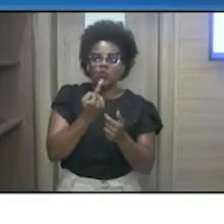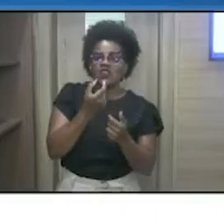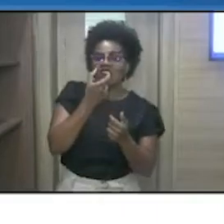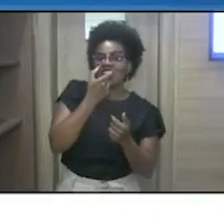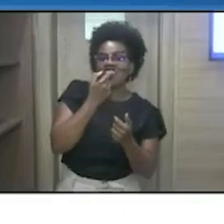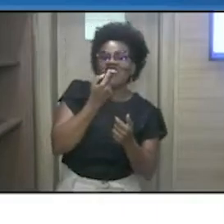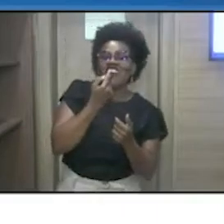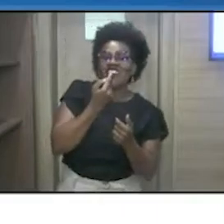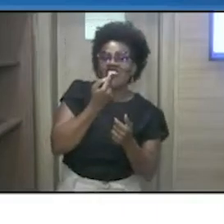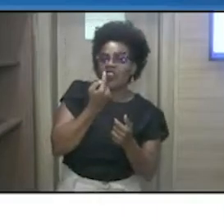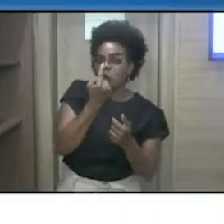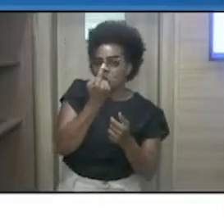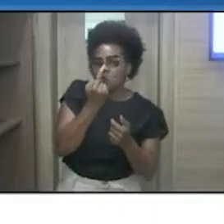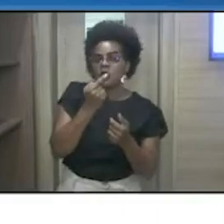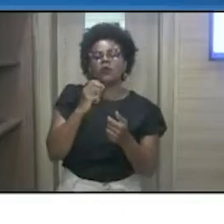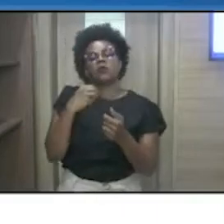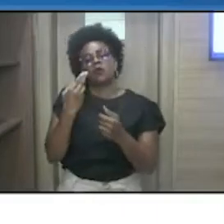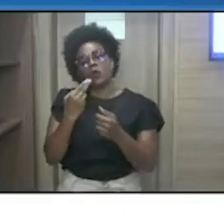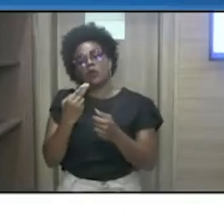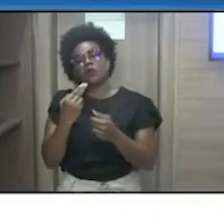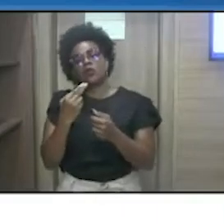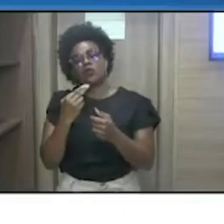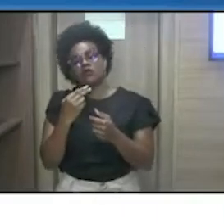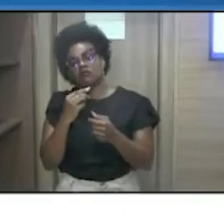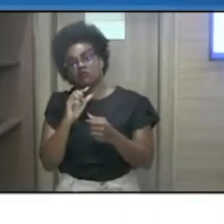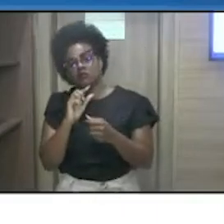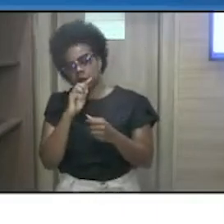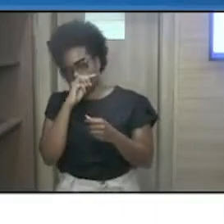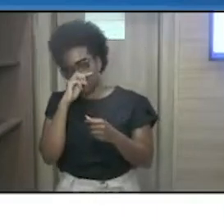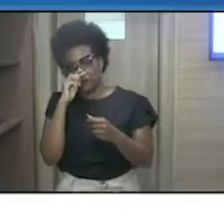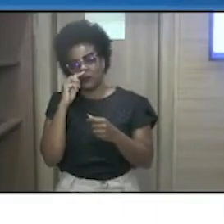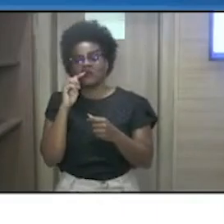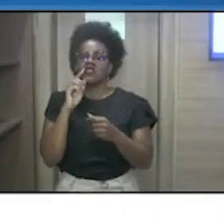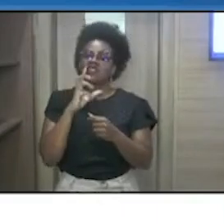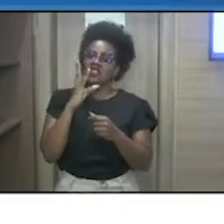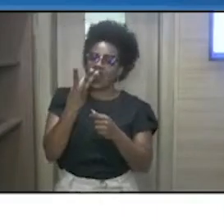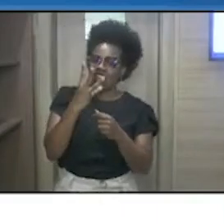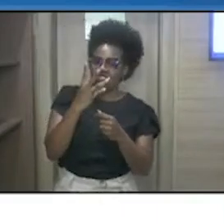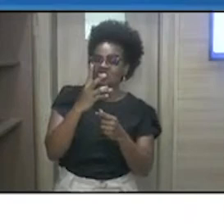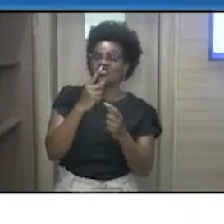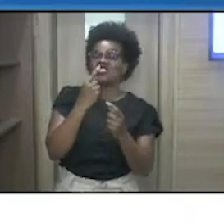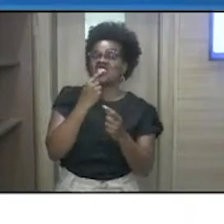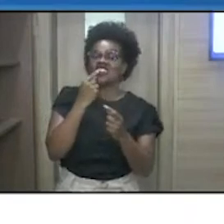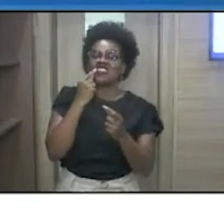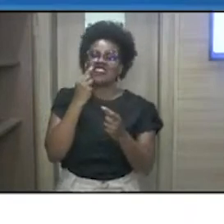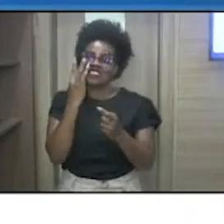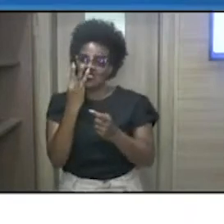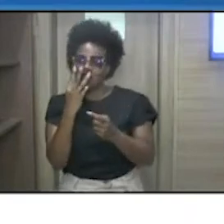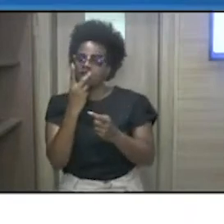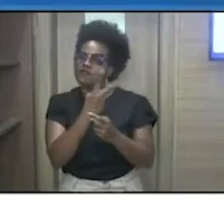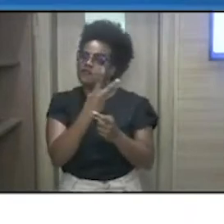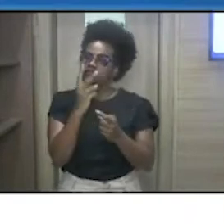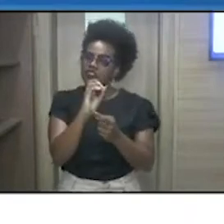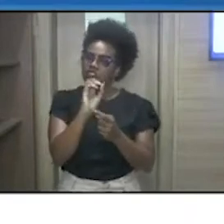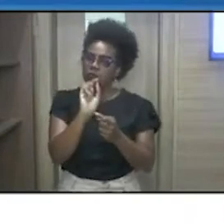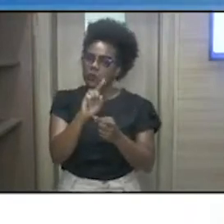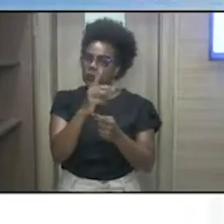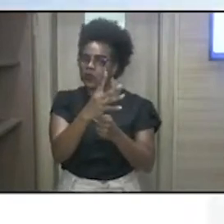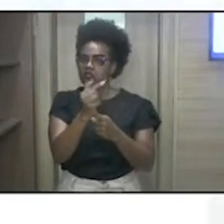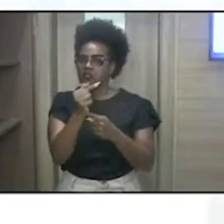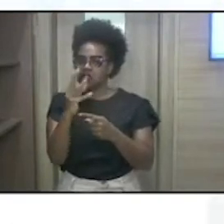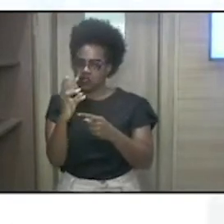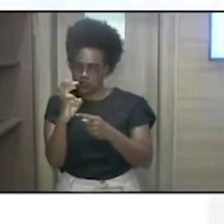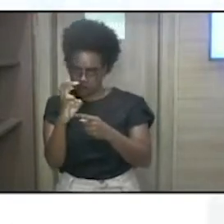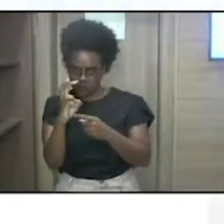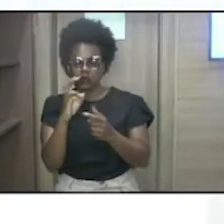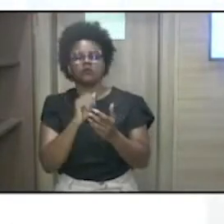fixas chamadas fixas parciais, de número no máximo de 3 elementos, né? 20.475.